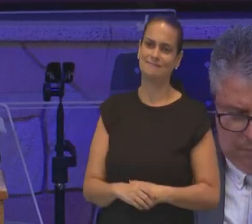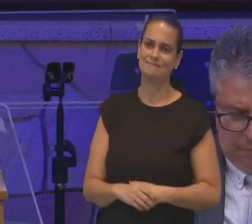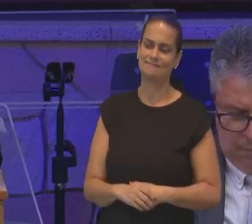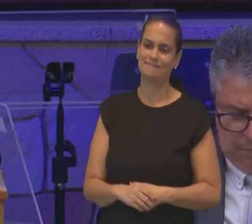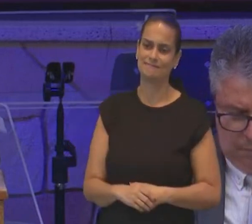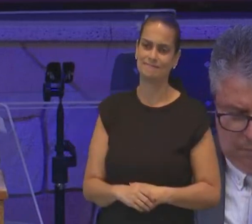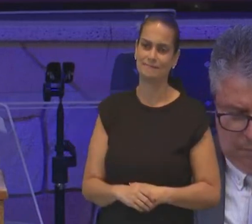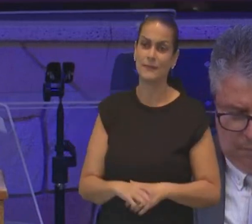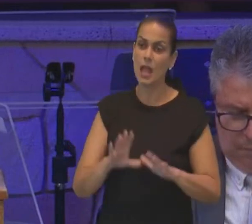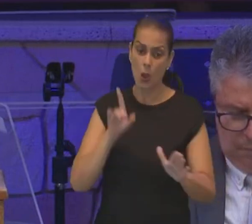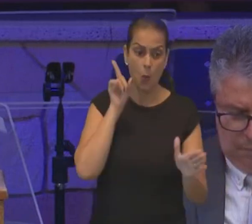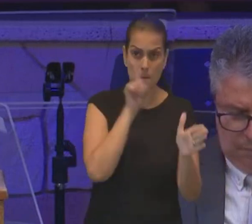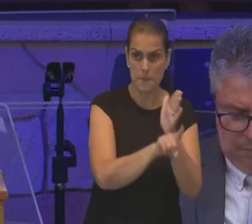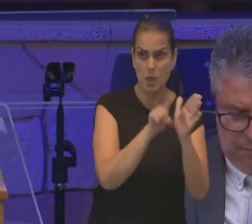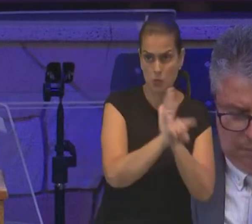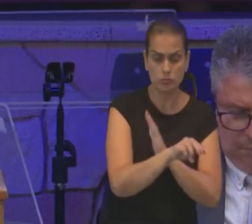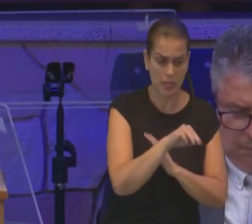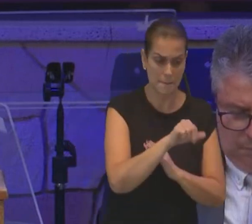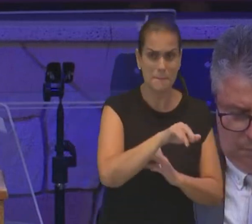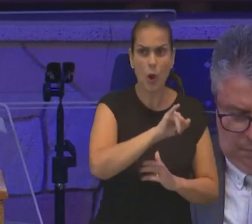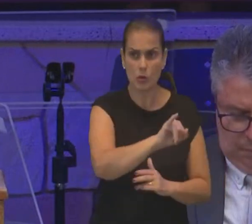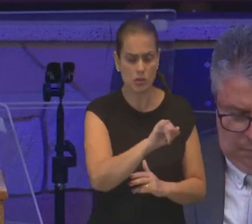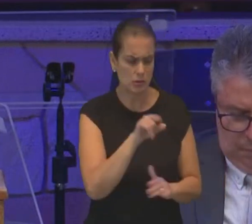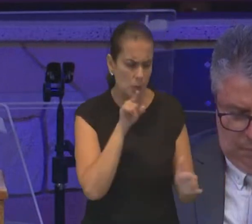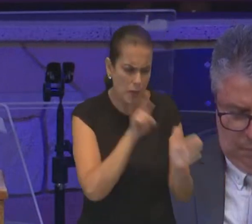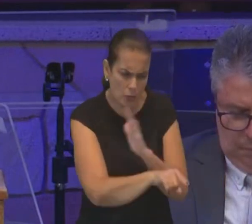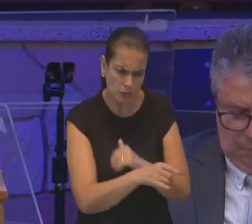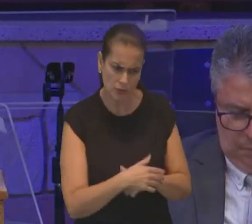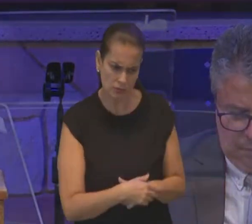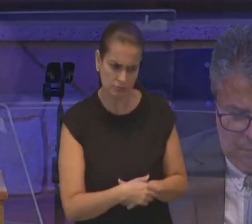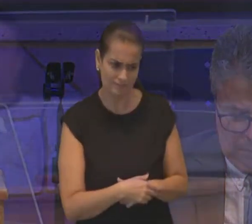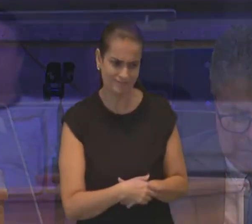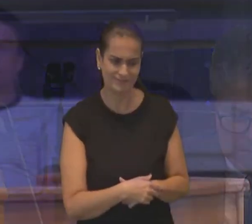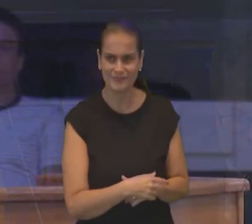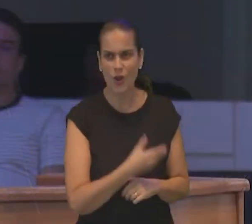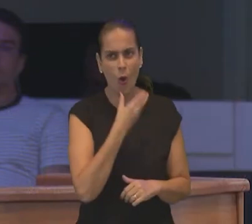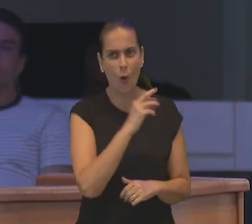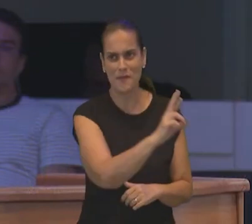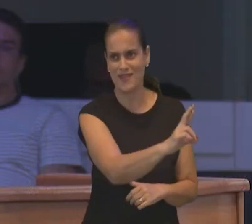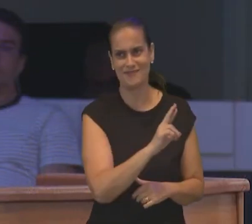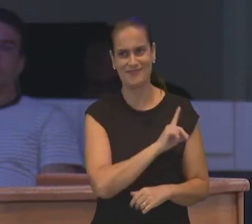E eu fiz essa pergunta para Mauri. Mauri não me respondeu.